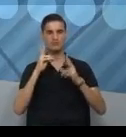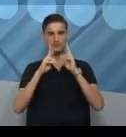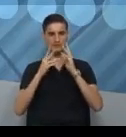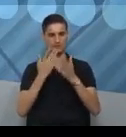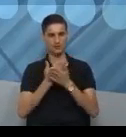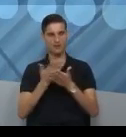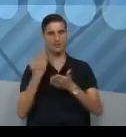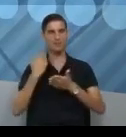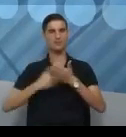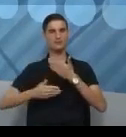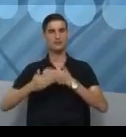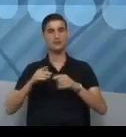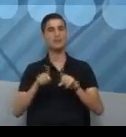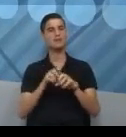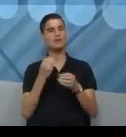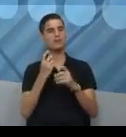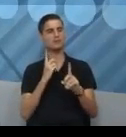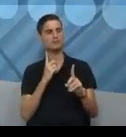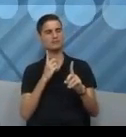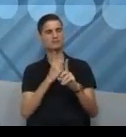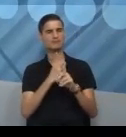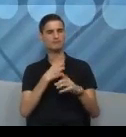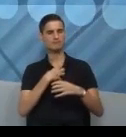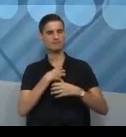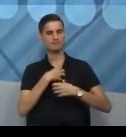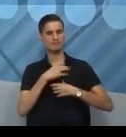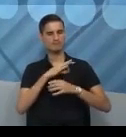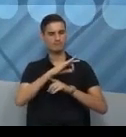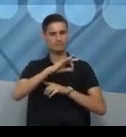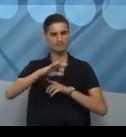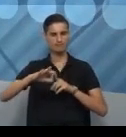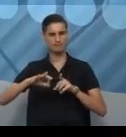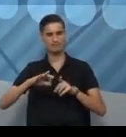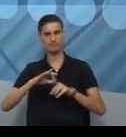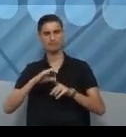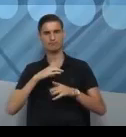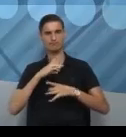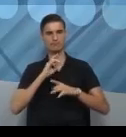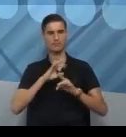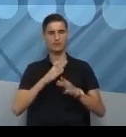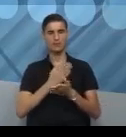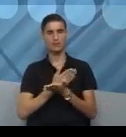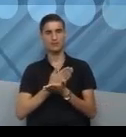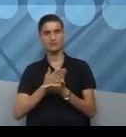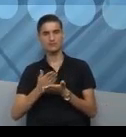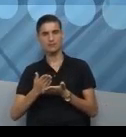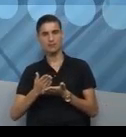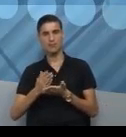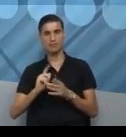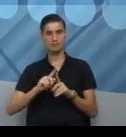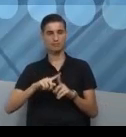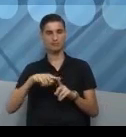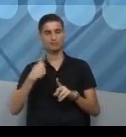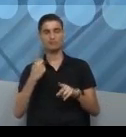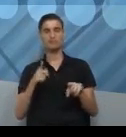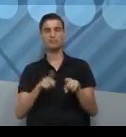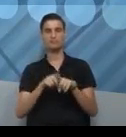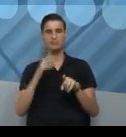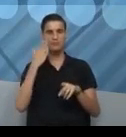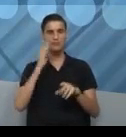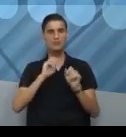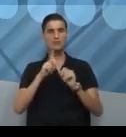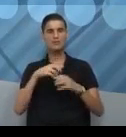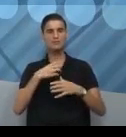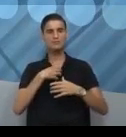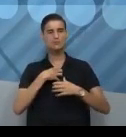aula passada, como identificar as condições de contorno, as condições iniciais, depois também entendemos qual é